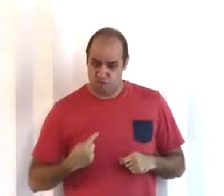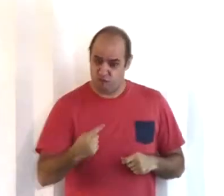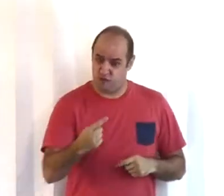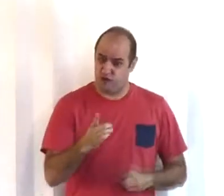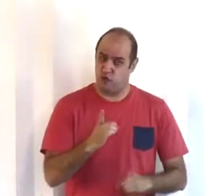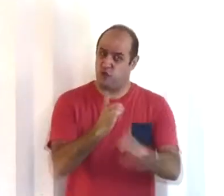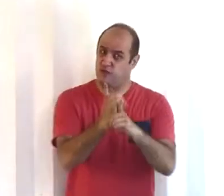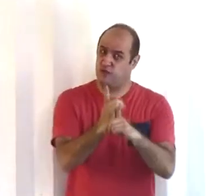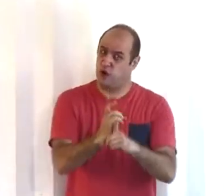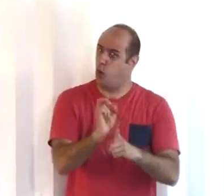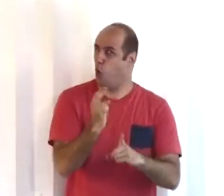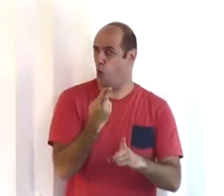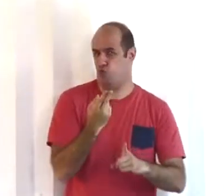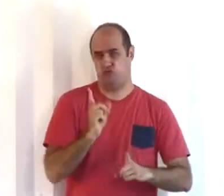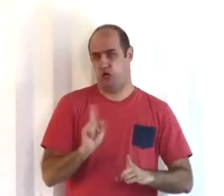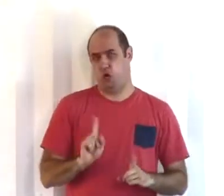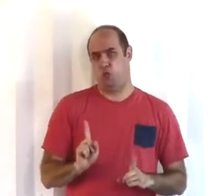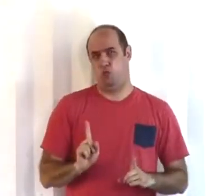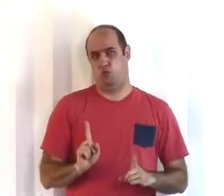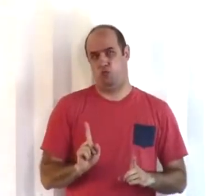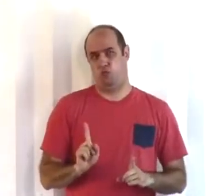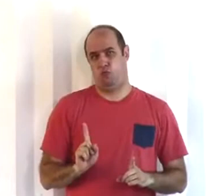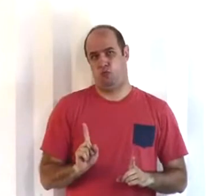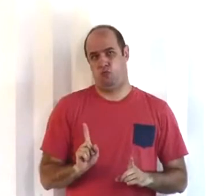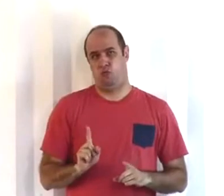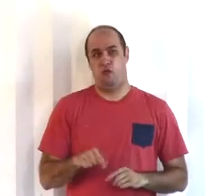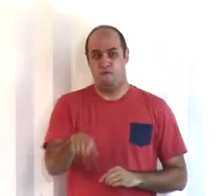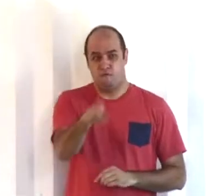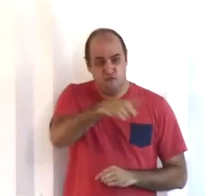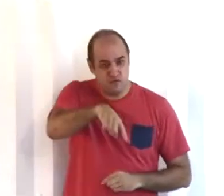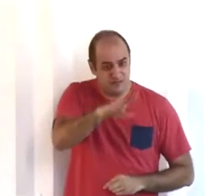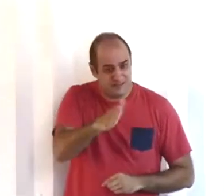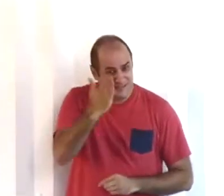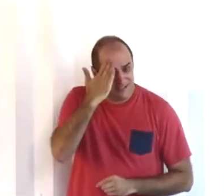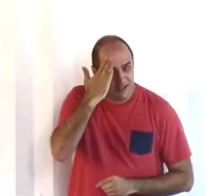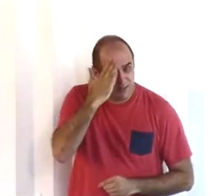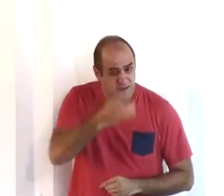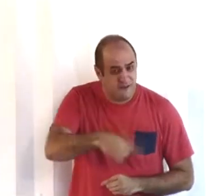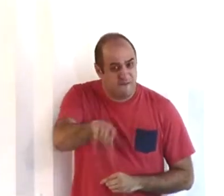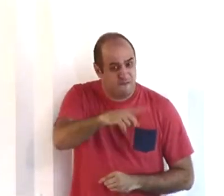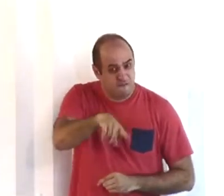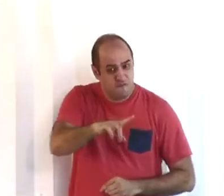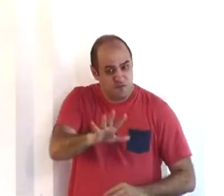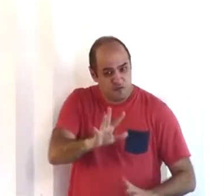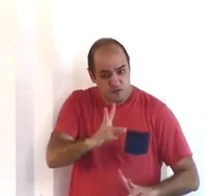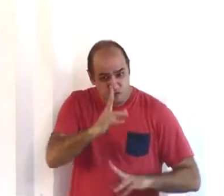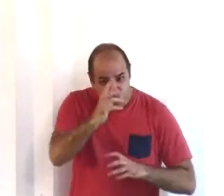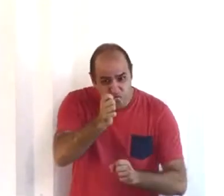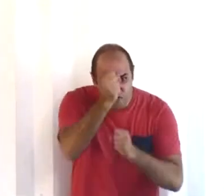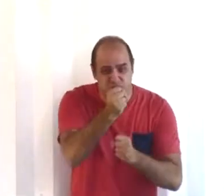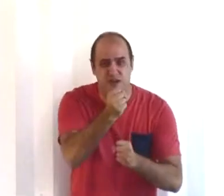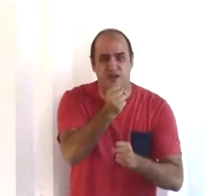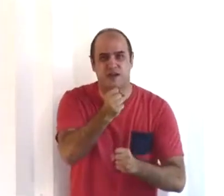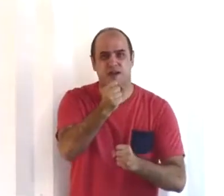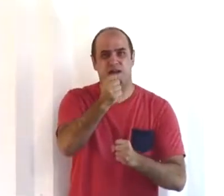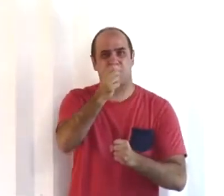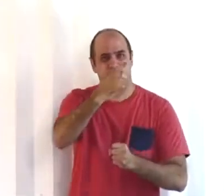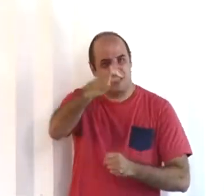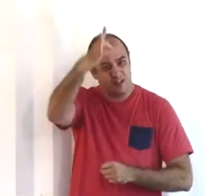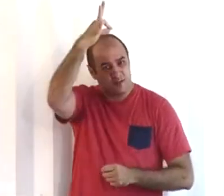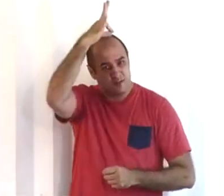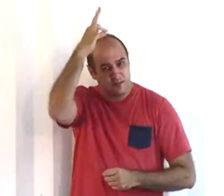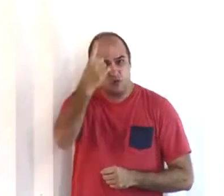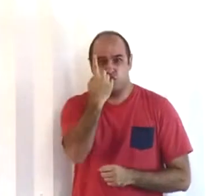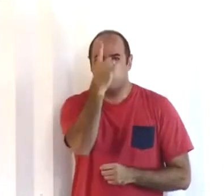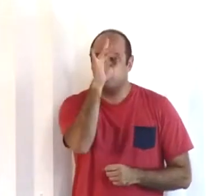ou estando ausente, ouça no tocante a vós outros, que estáis firmes em um só Espírito, como uma